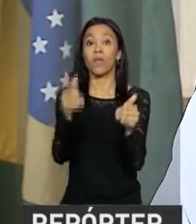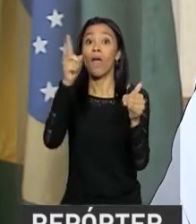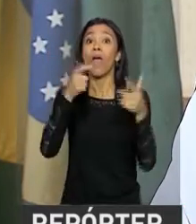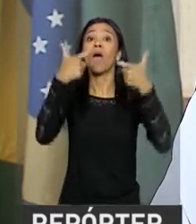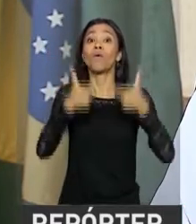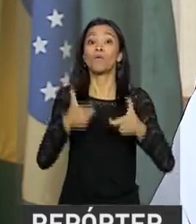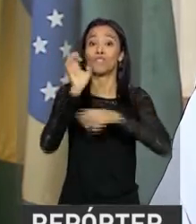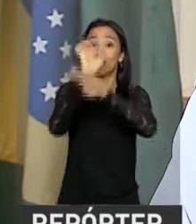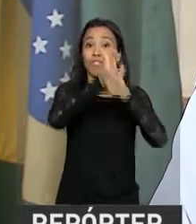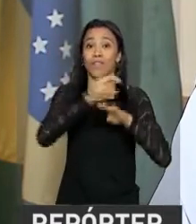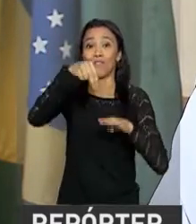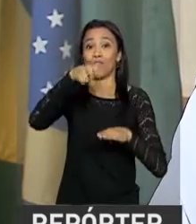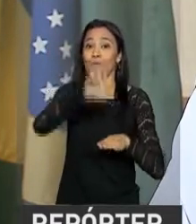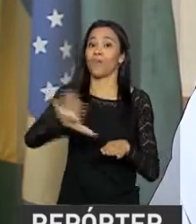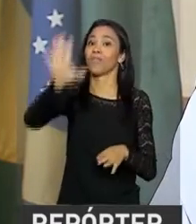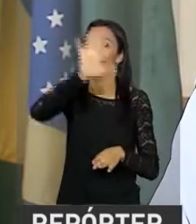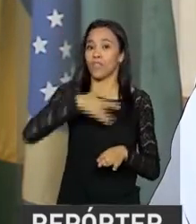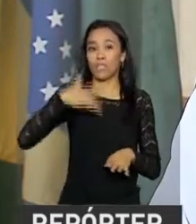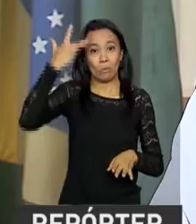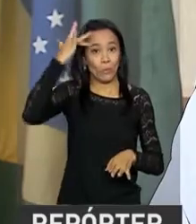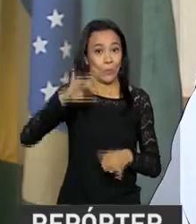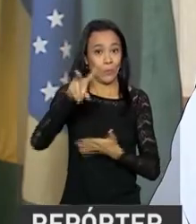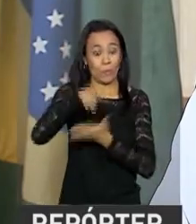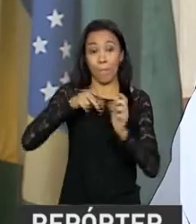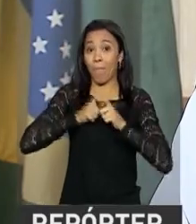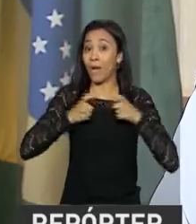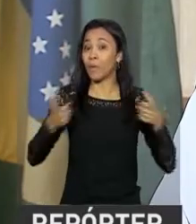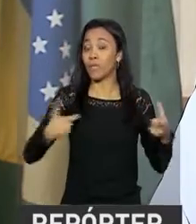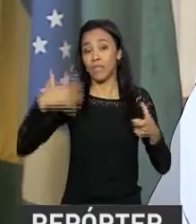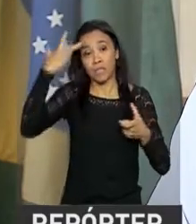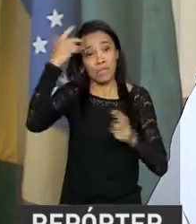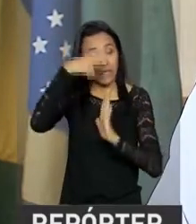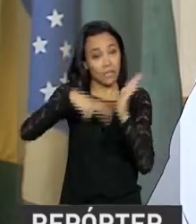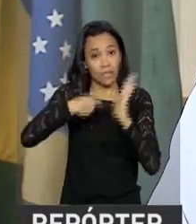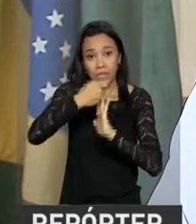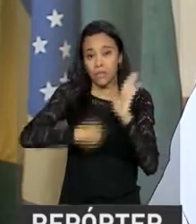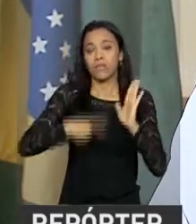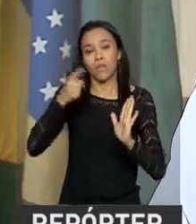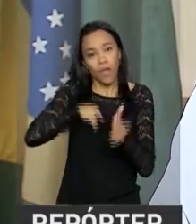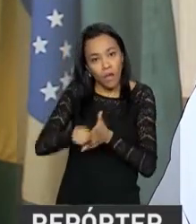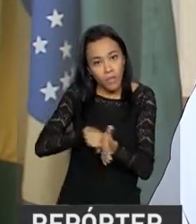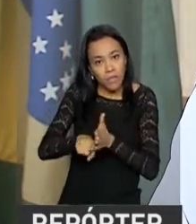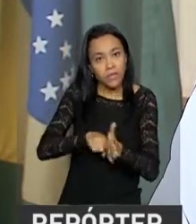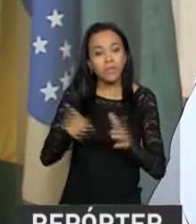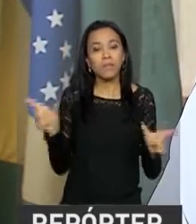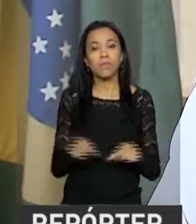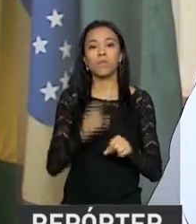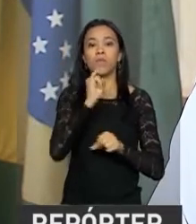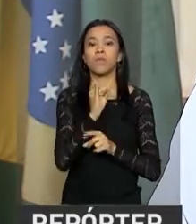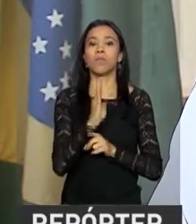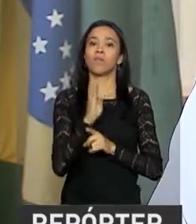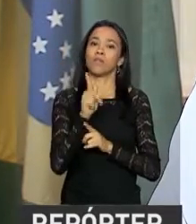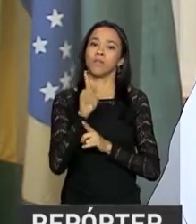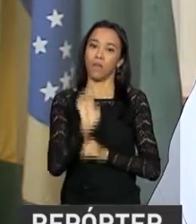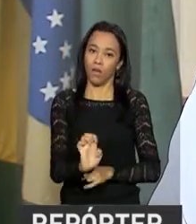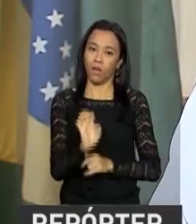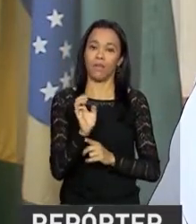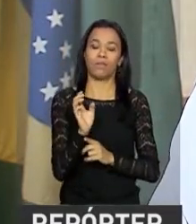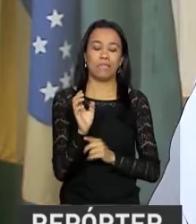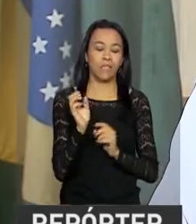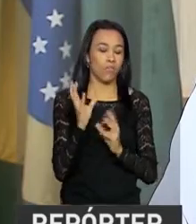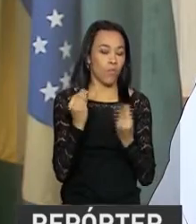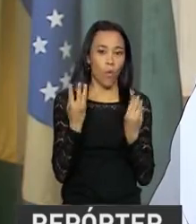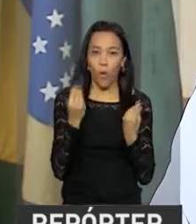região nordeste são estados identificados pelo ibge é da concentração é de analfabetos